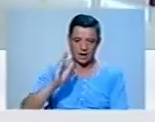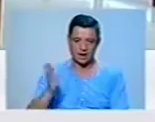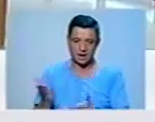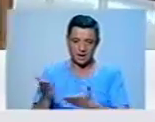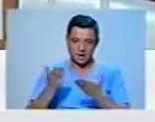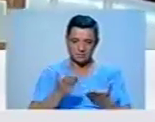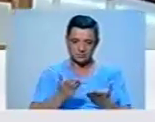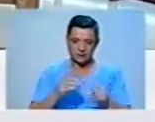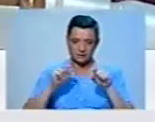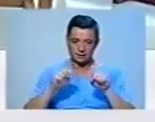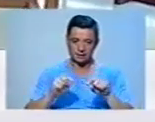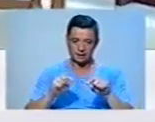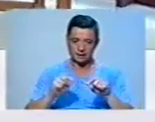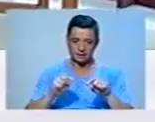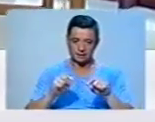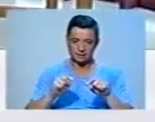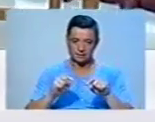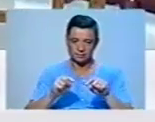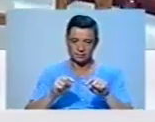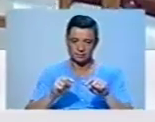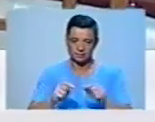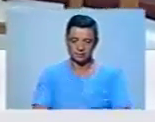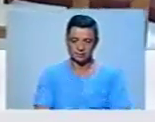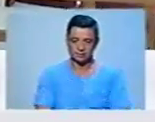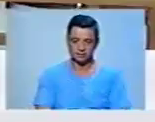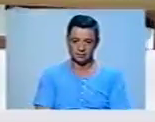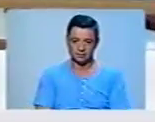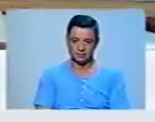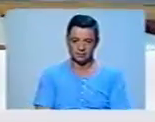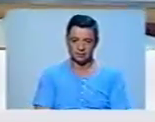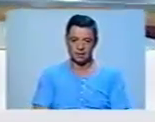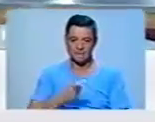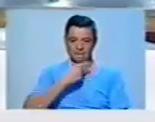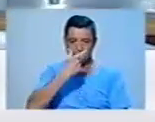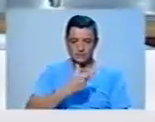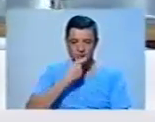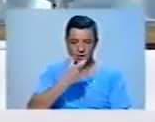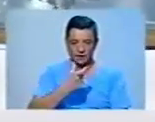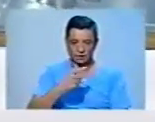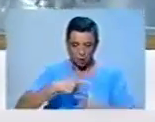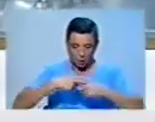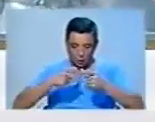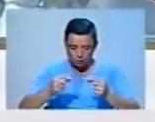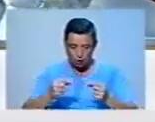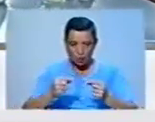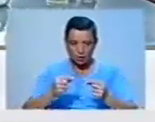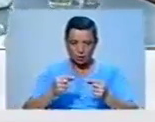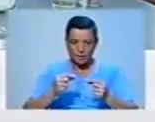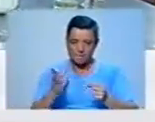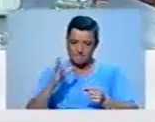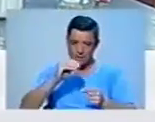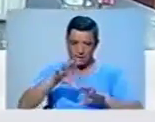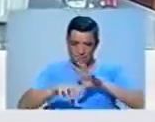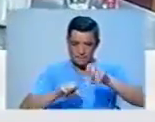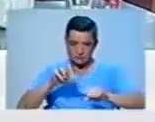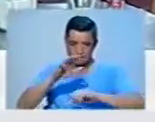apresentem a nossa Cristina Malaceto. Prazer. Estão finalizados os pastéis? Estão, estes já estão prontos. Claro que temos ali mais massa, entretanto vou